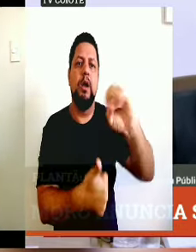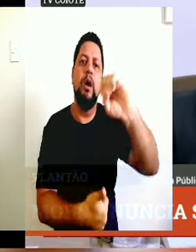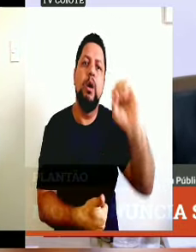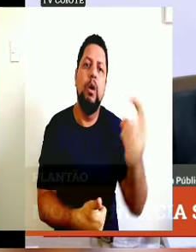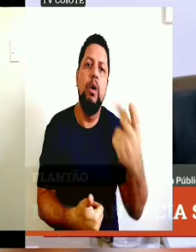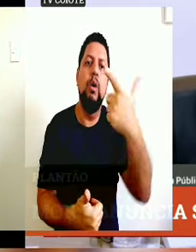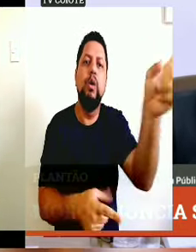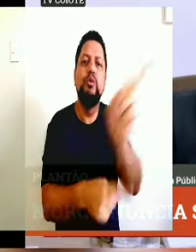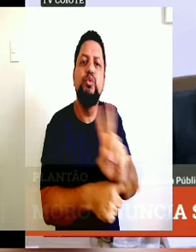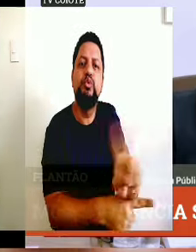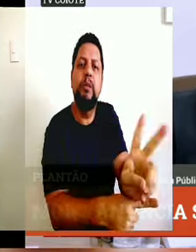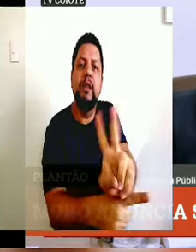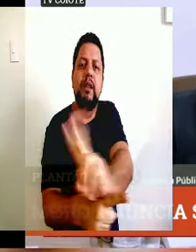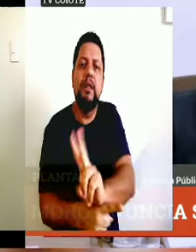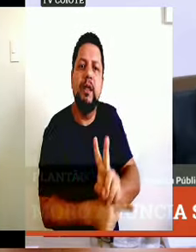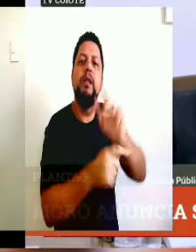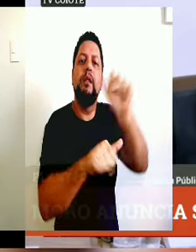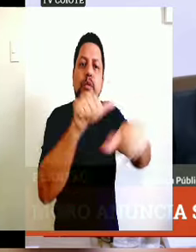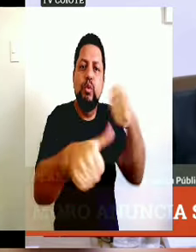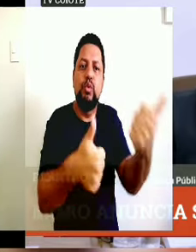troca do superintendente.